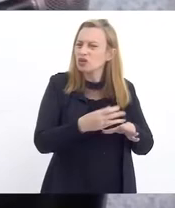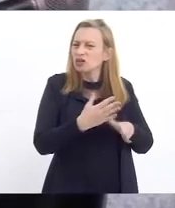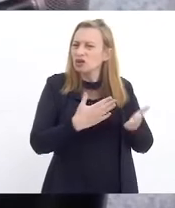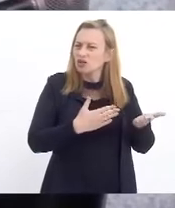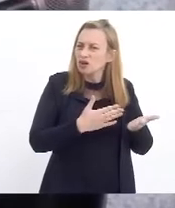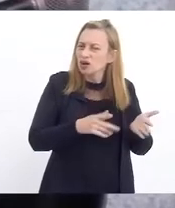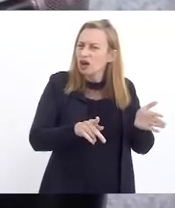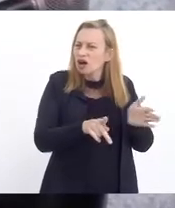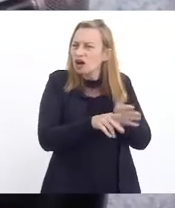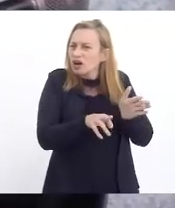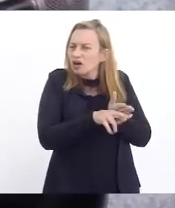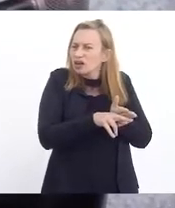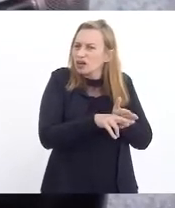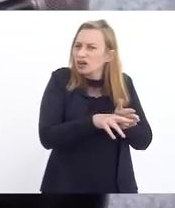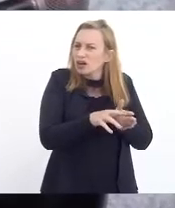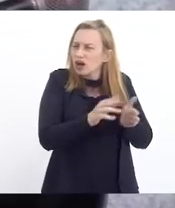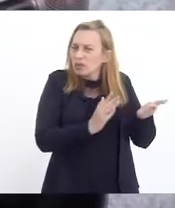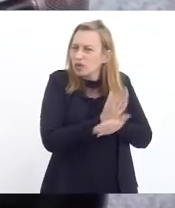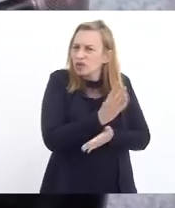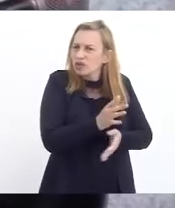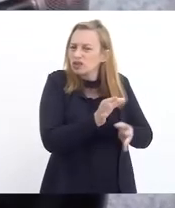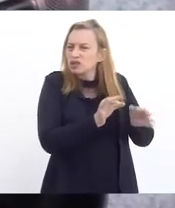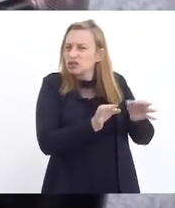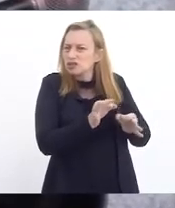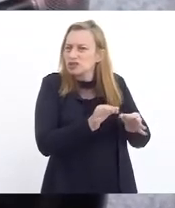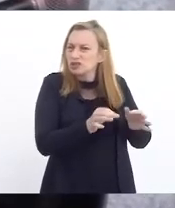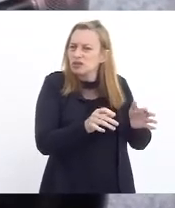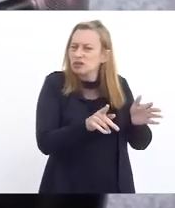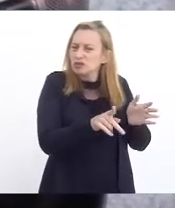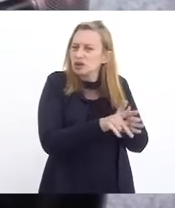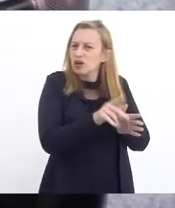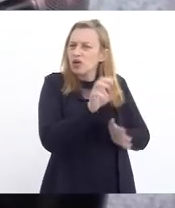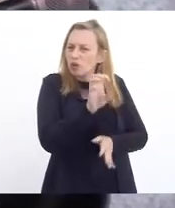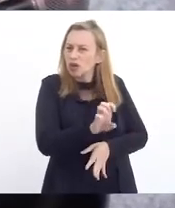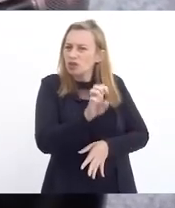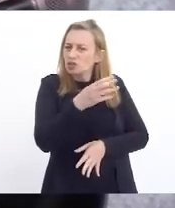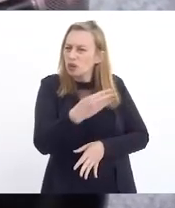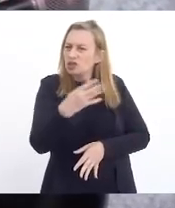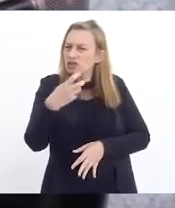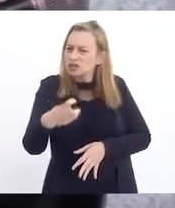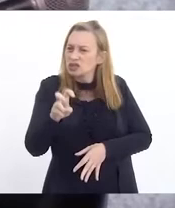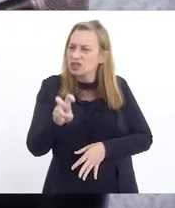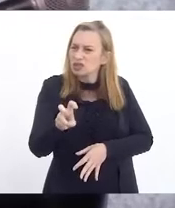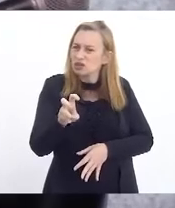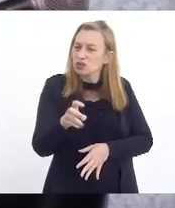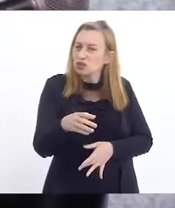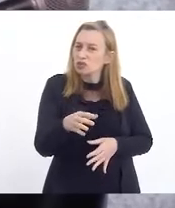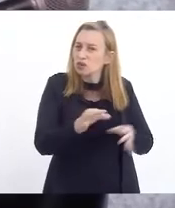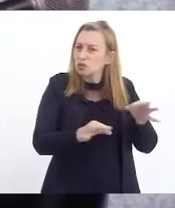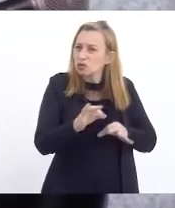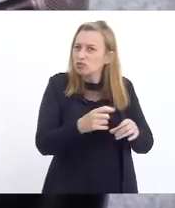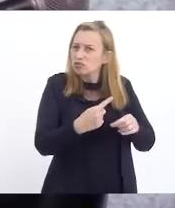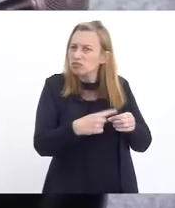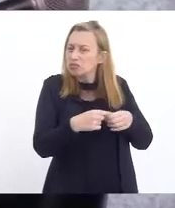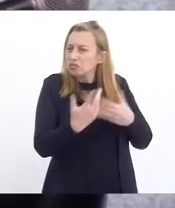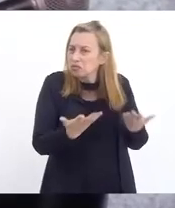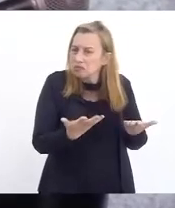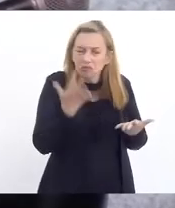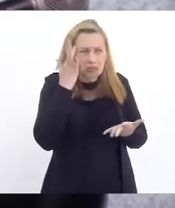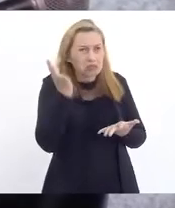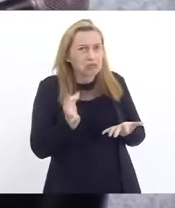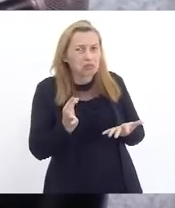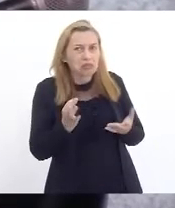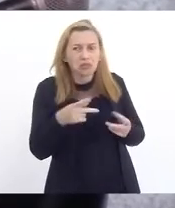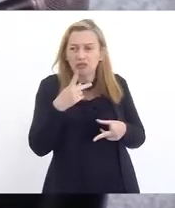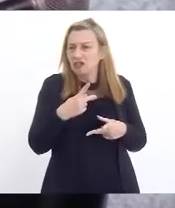Cada apêndice daquele plano, a Lei 11.445, diz que os planos metropolitanos podem embasar o planejamento, plano regionalizado. Então, não estou entendendo essa